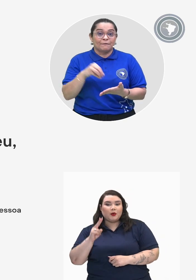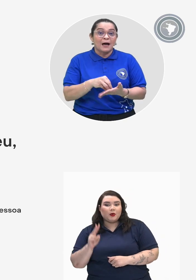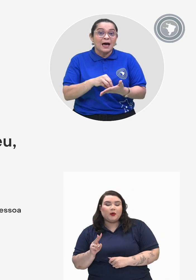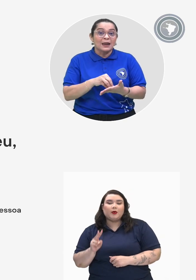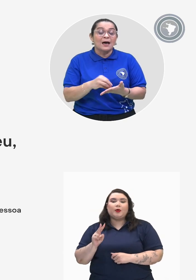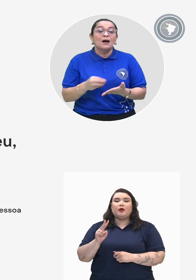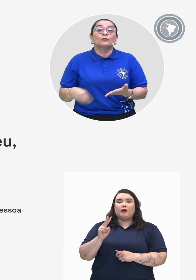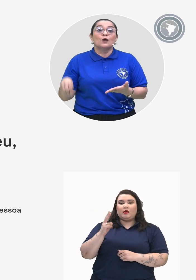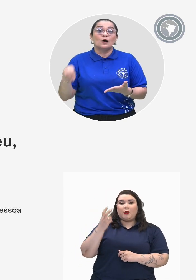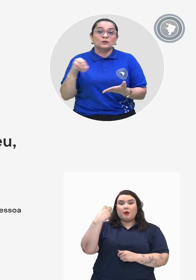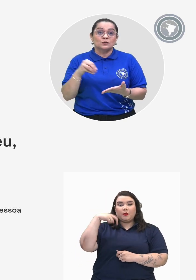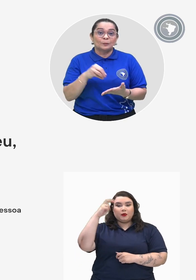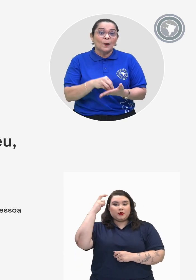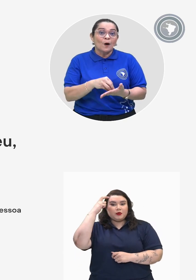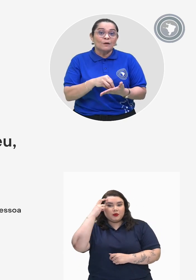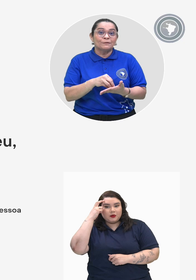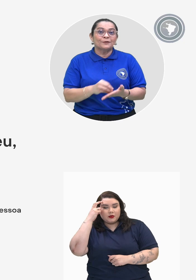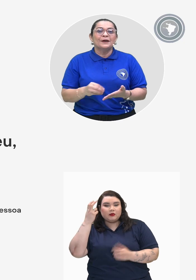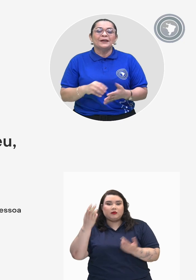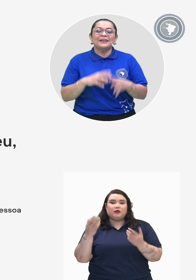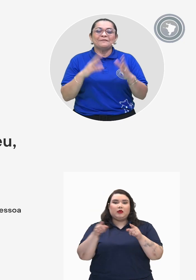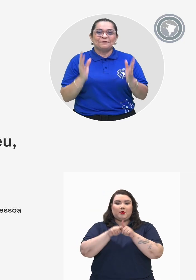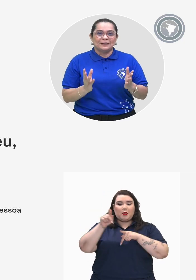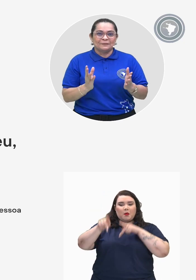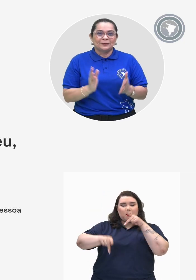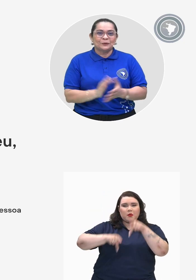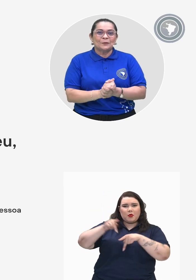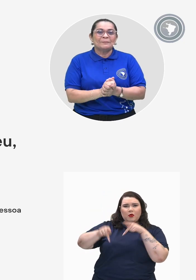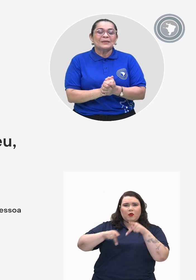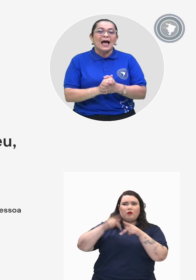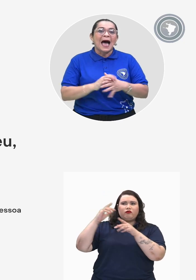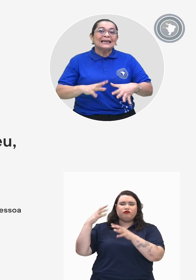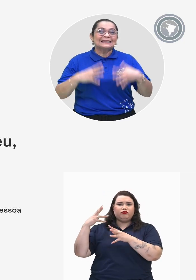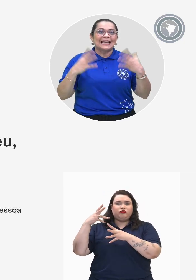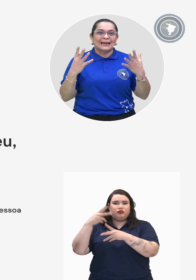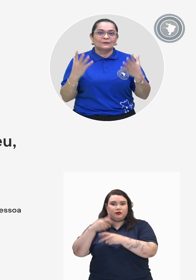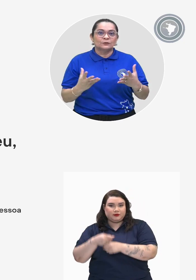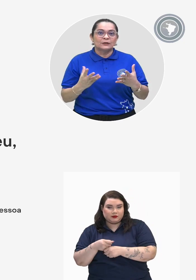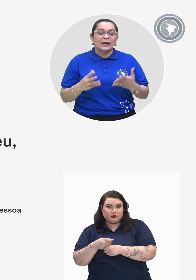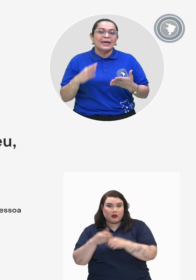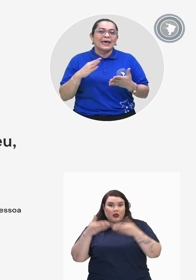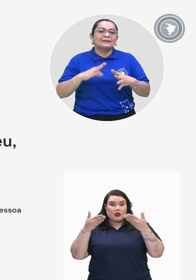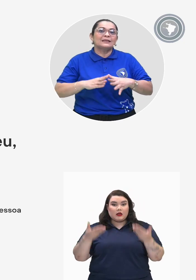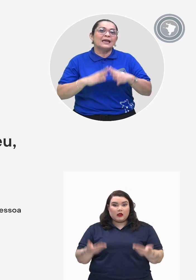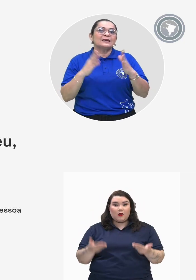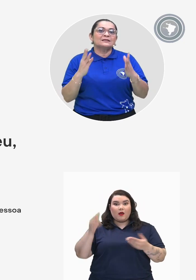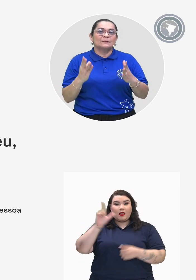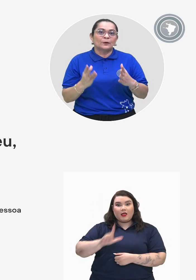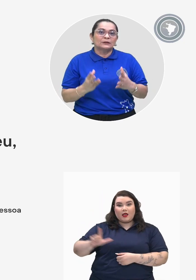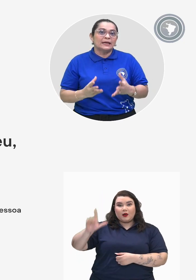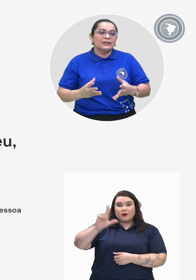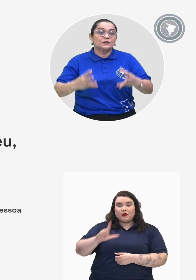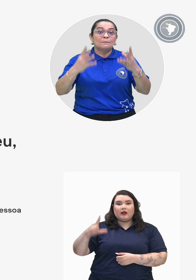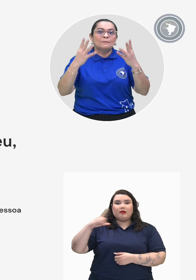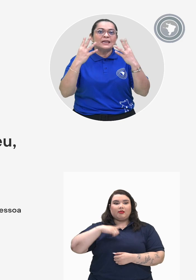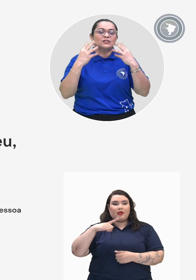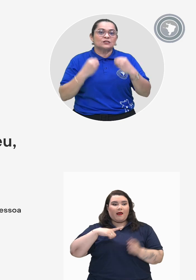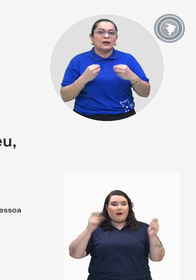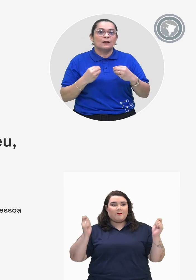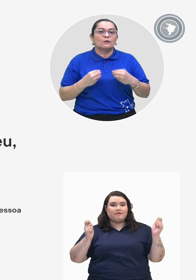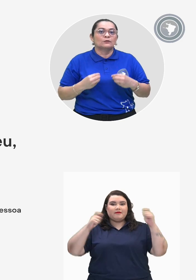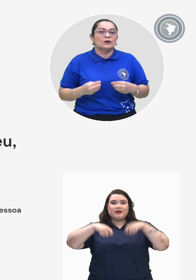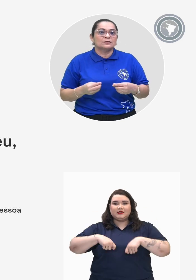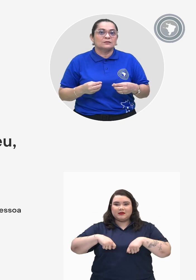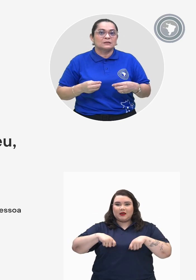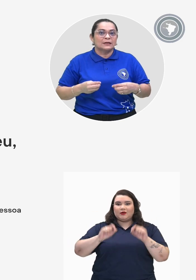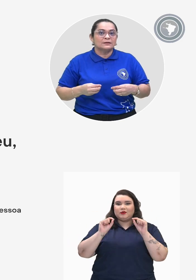nossa fala, o nosso povo. Enfim, turma, a literatura, ela tem esse poder de